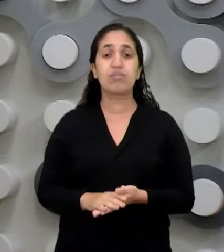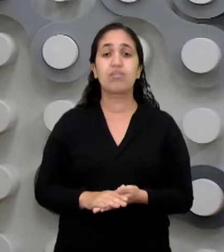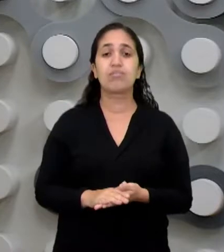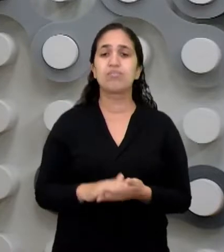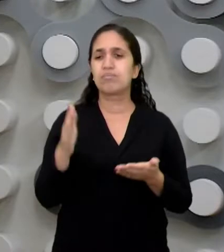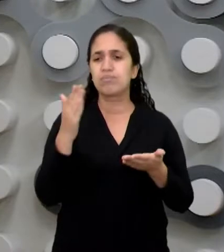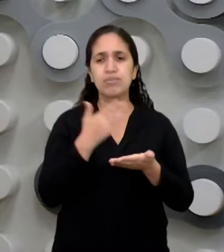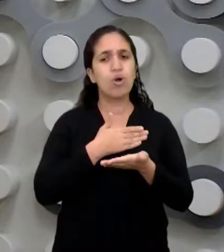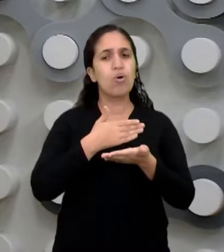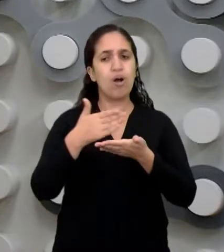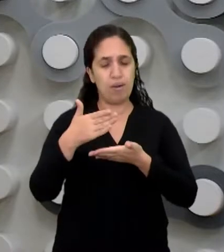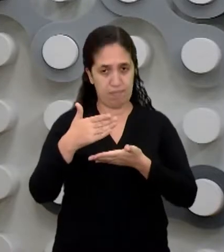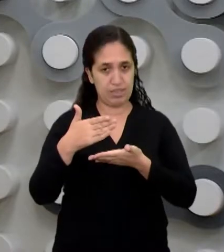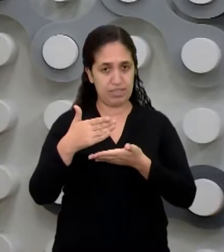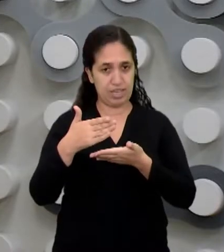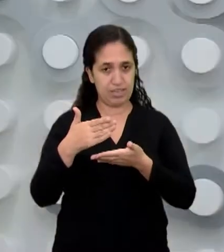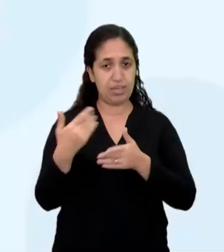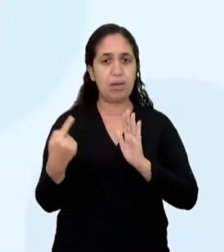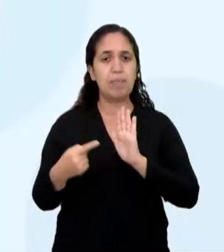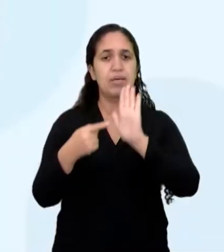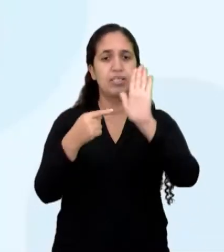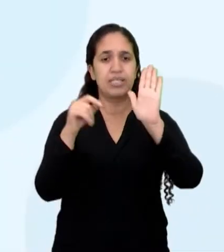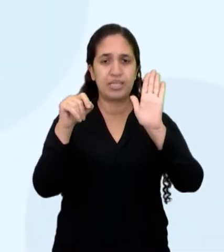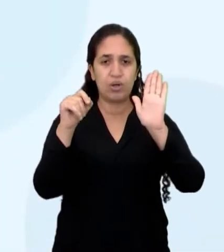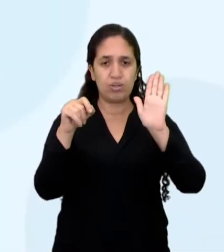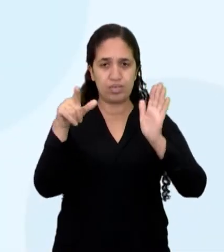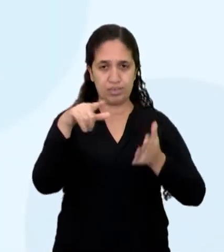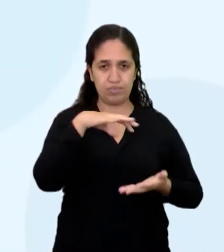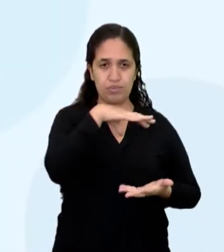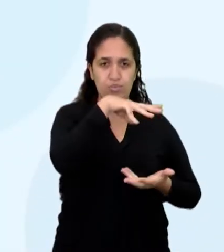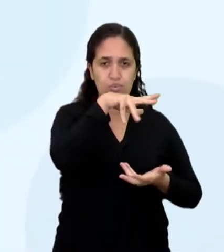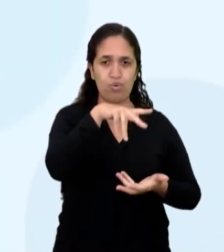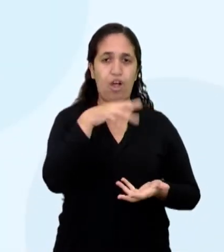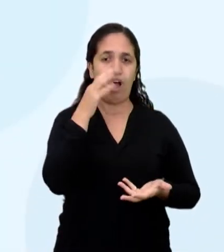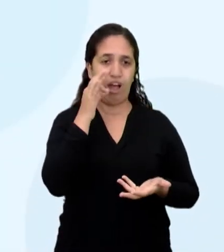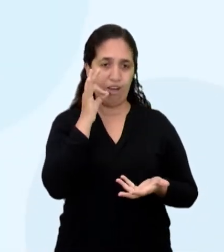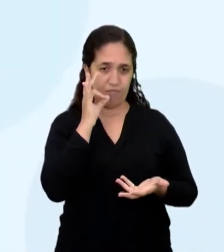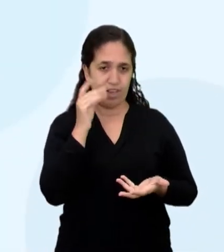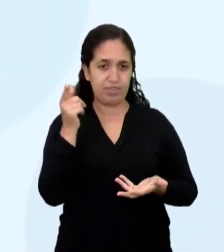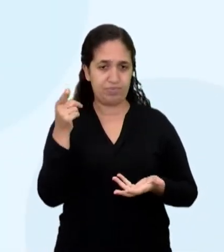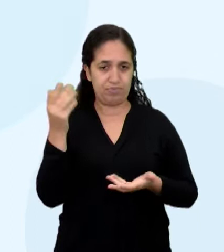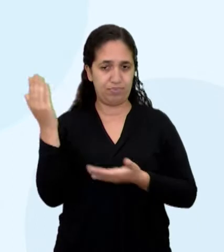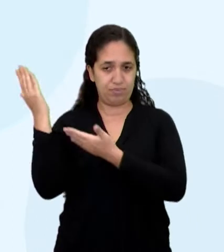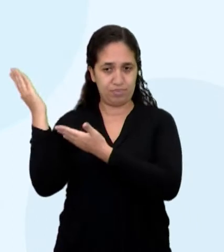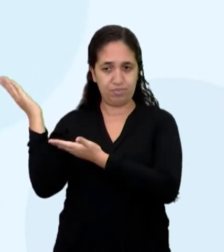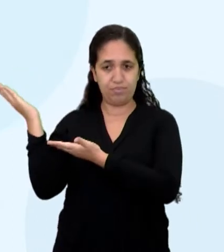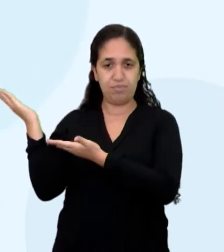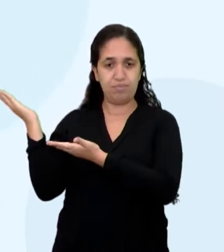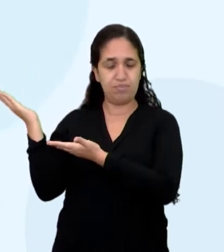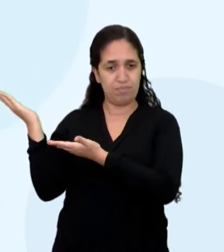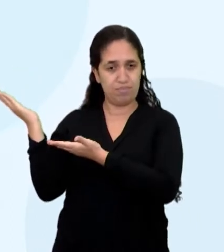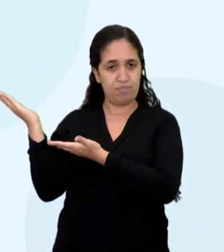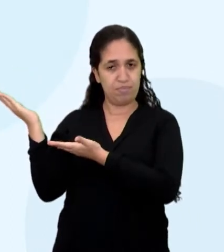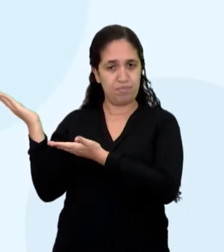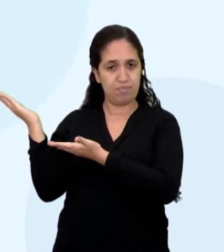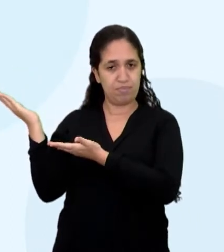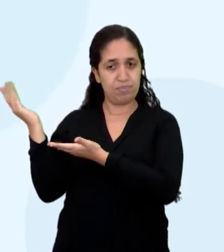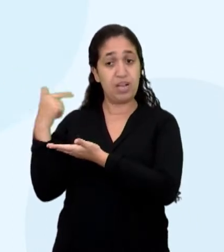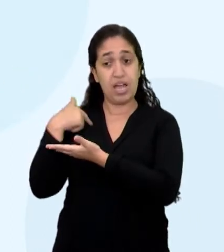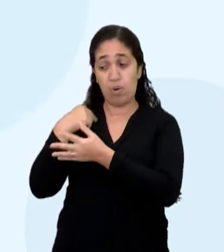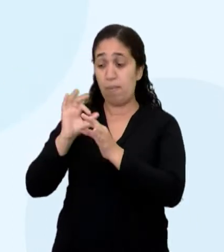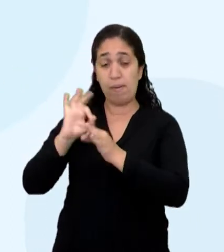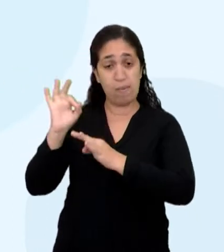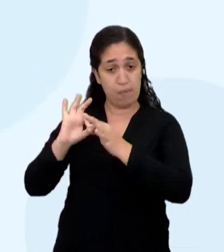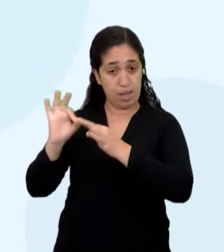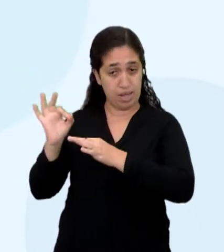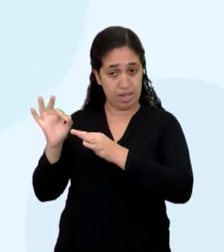começar a aula propriamente dita, vamos apresentar o que é o Word Café. Vamos lá. Então tem aí esse desenho, essa animação que eu fiz especialmente para vocês.